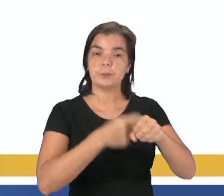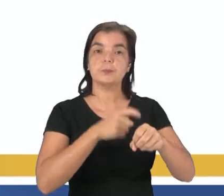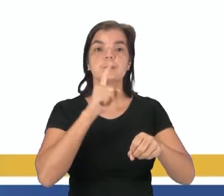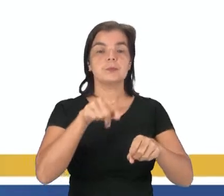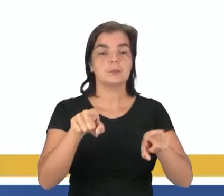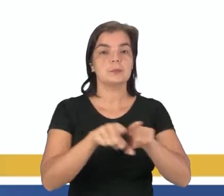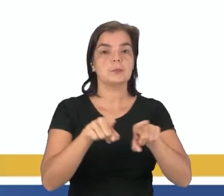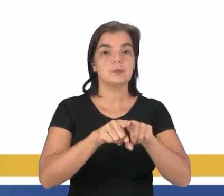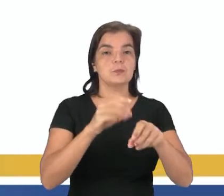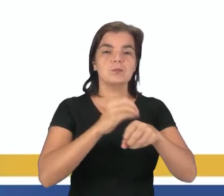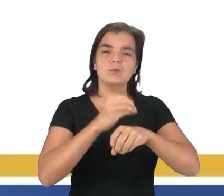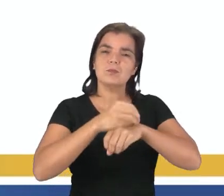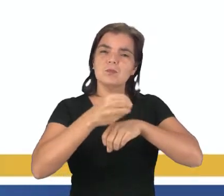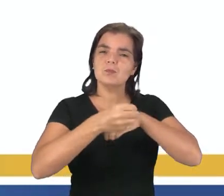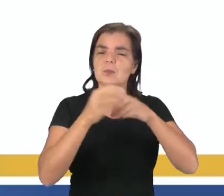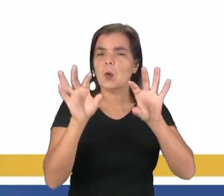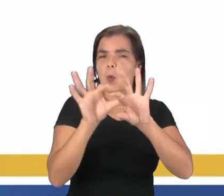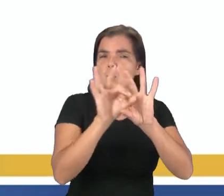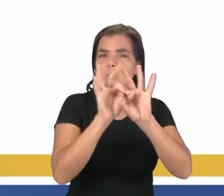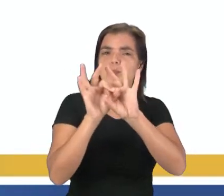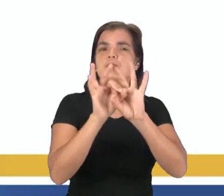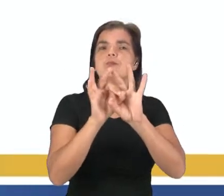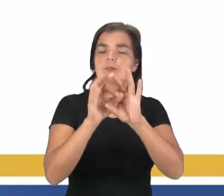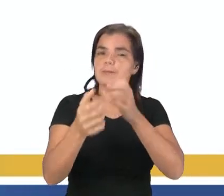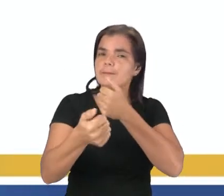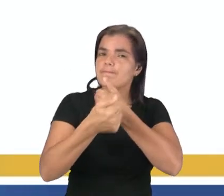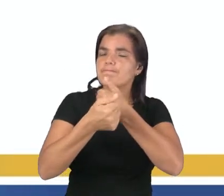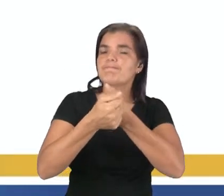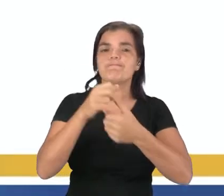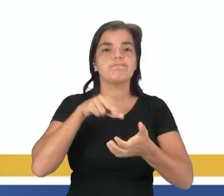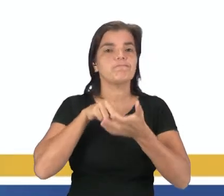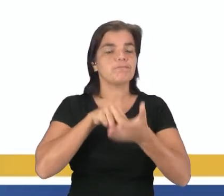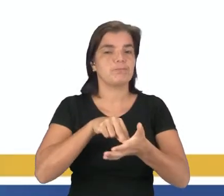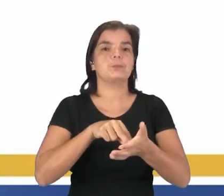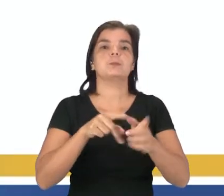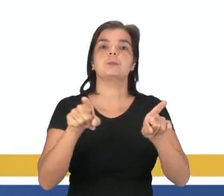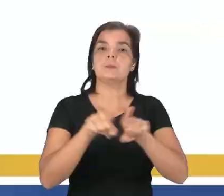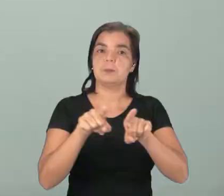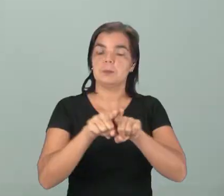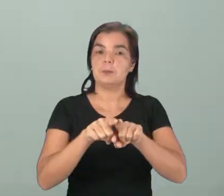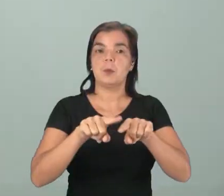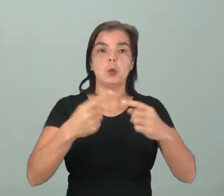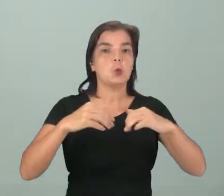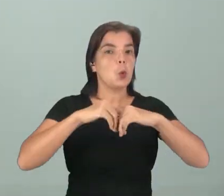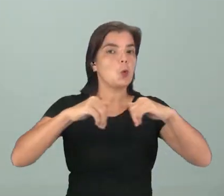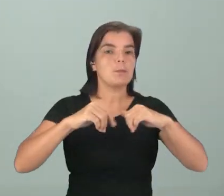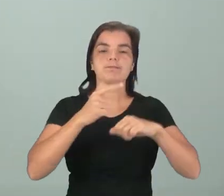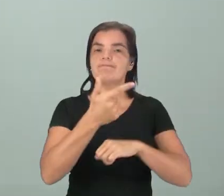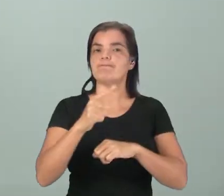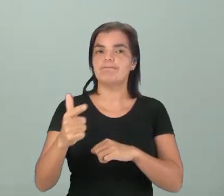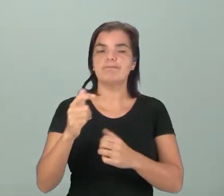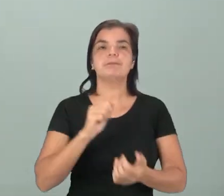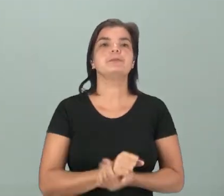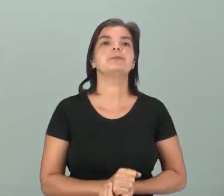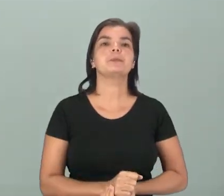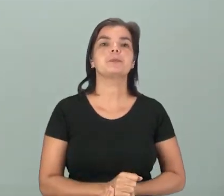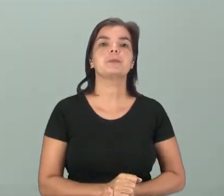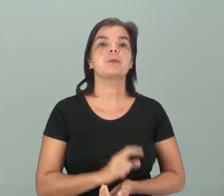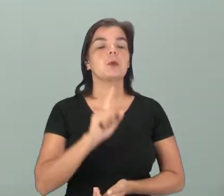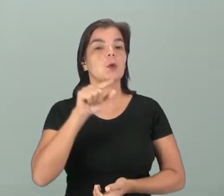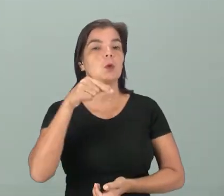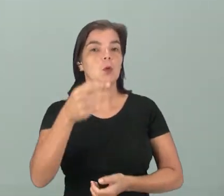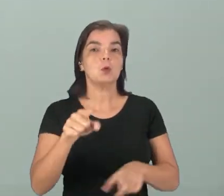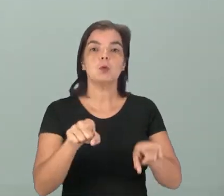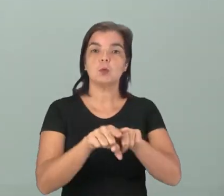é aquele onde as moléculas estão bem unidas, bem firmes entre si, elas praticamente não têm espaço entre elas, tá? E